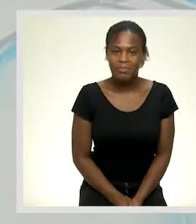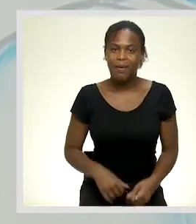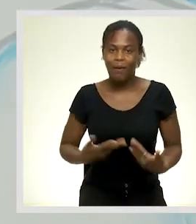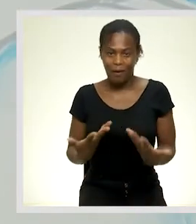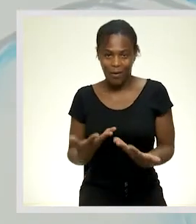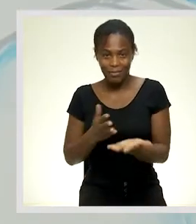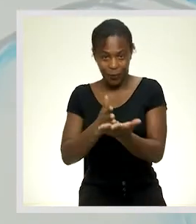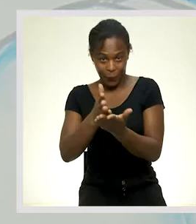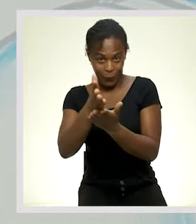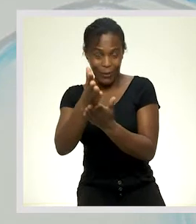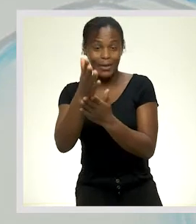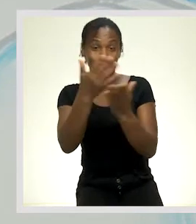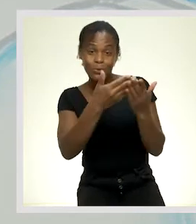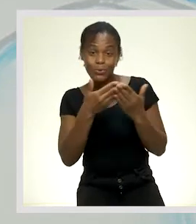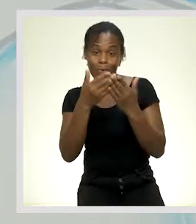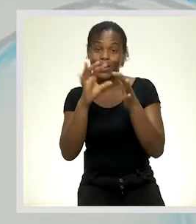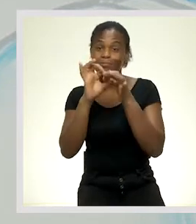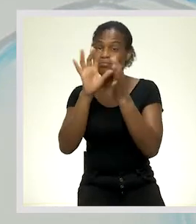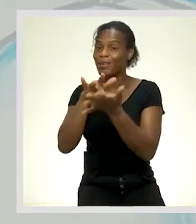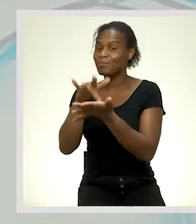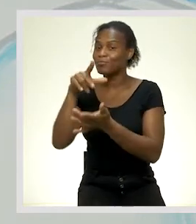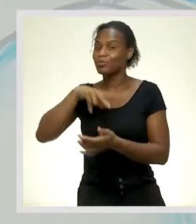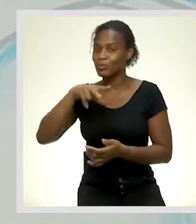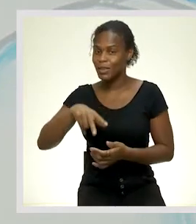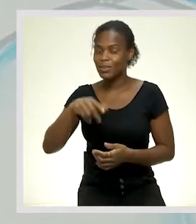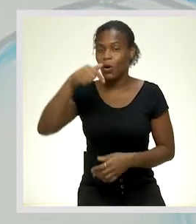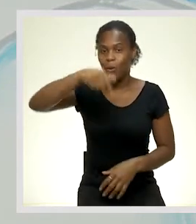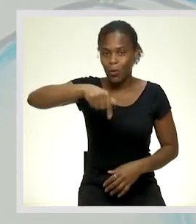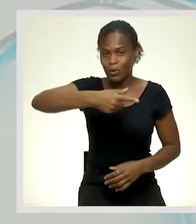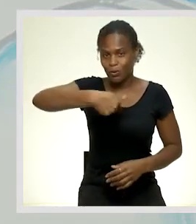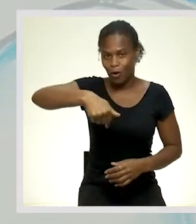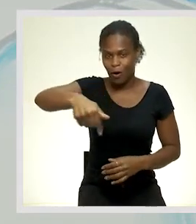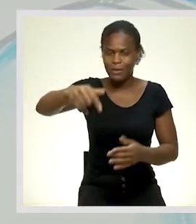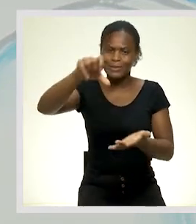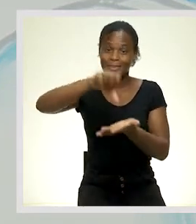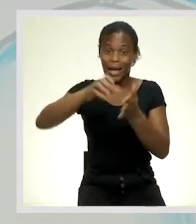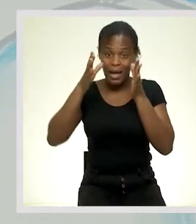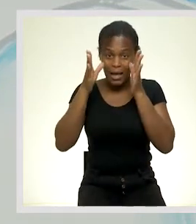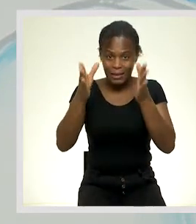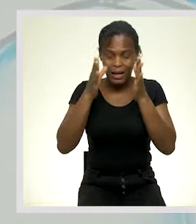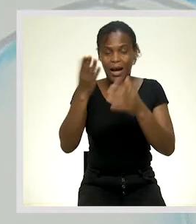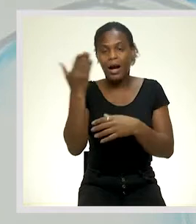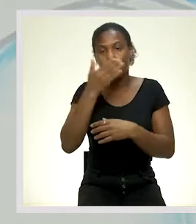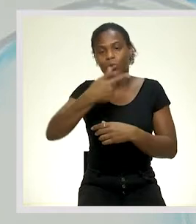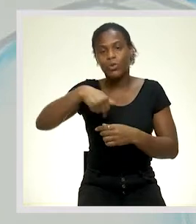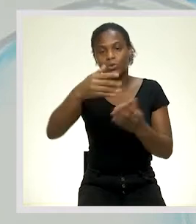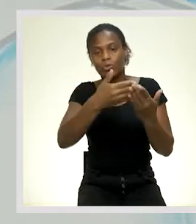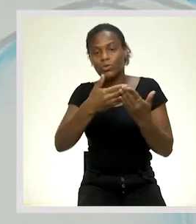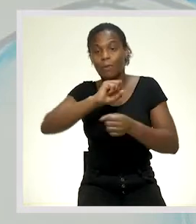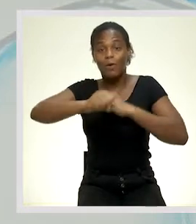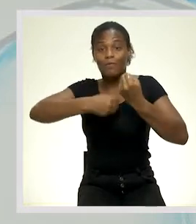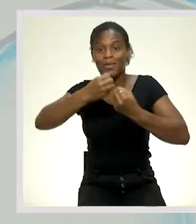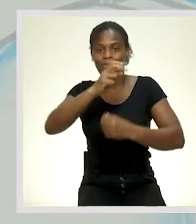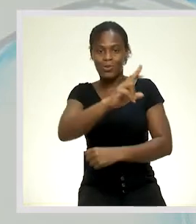Dando continuidade ao estudo da literatura portuguesa, hoje nós vamos centrar nossa aula no estudo do